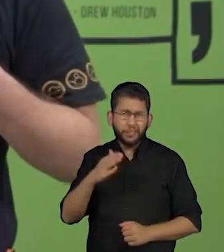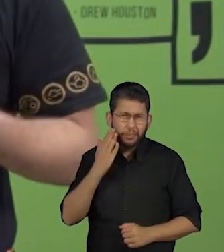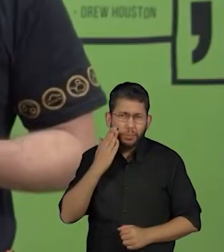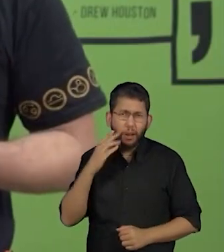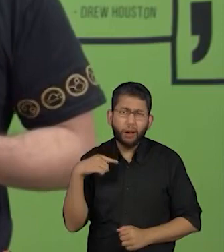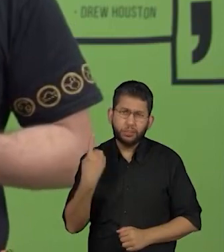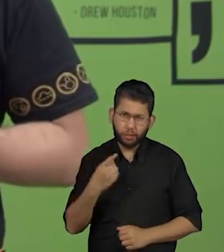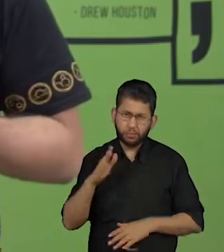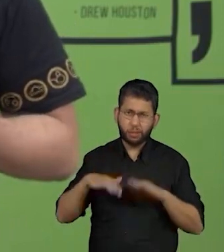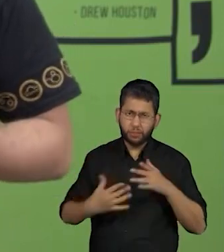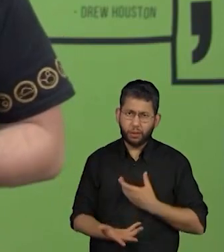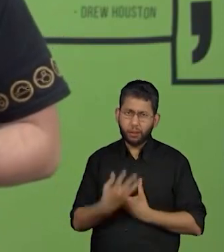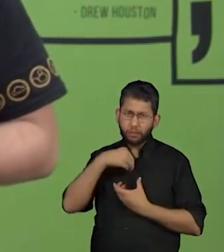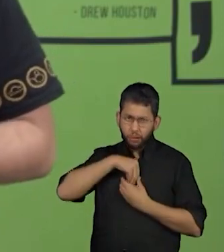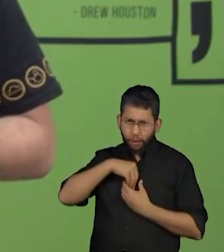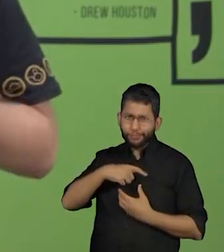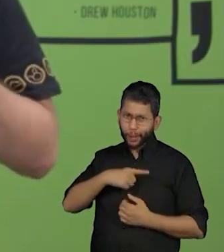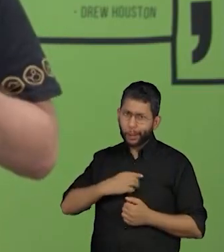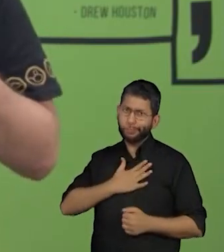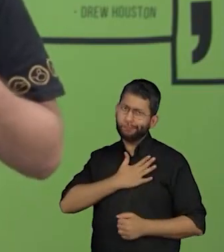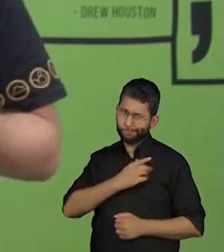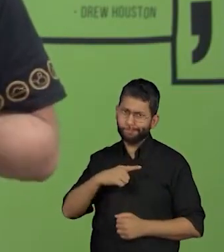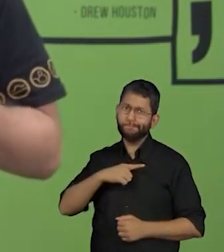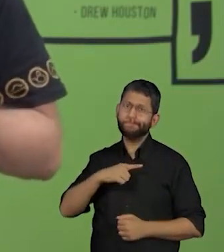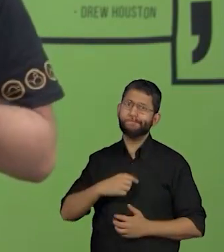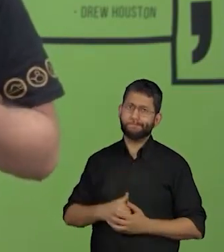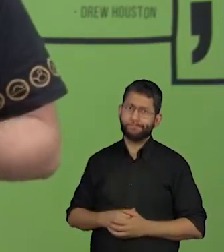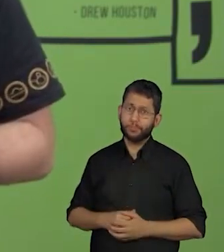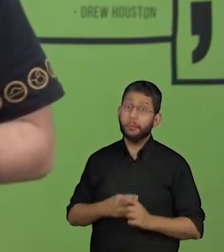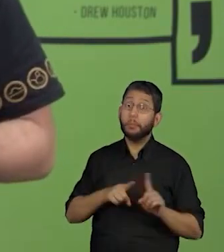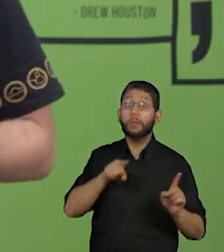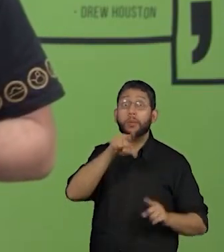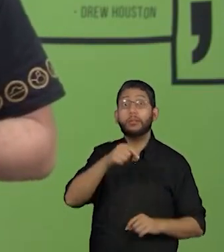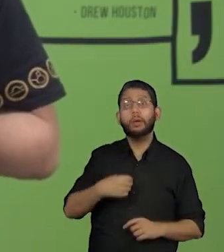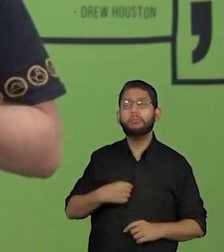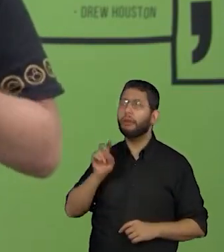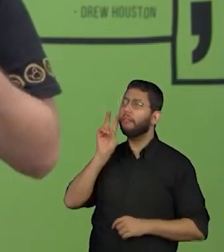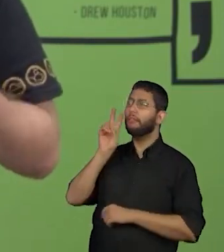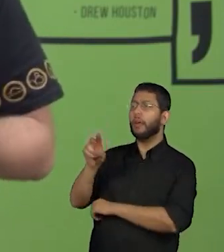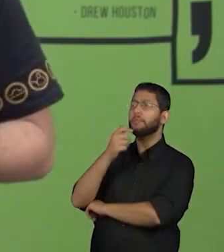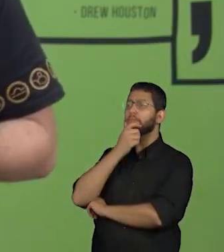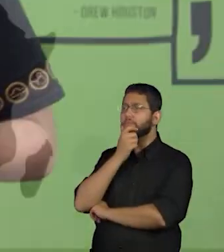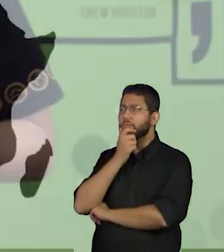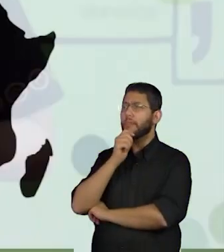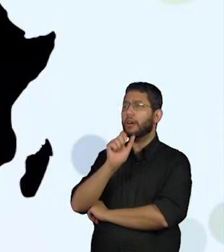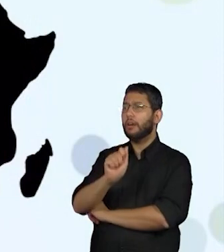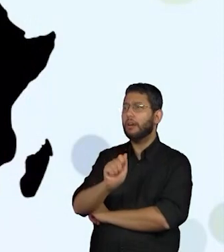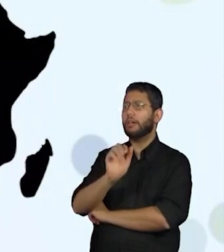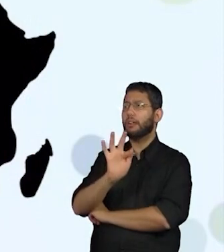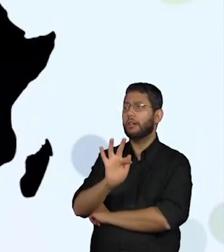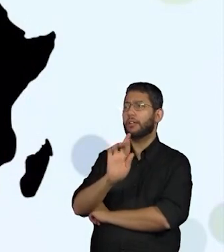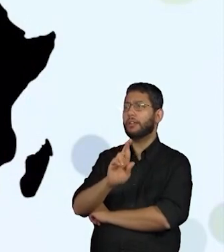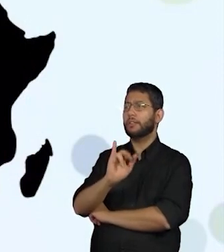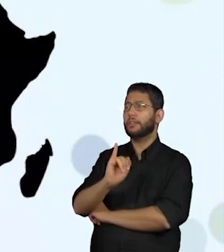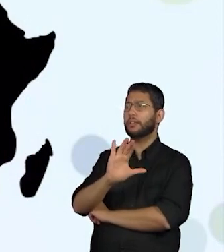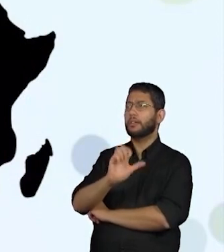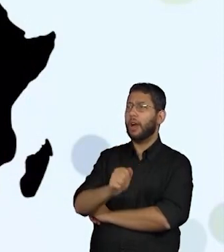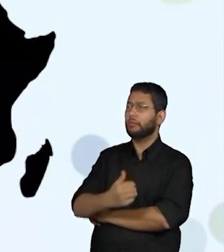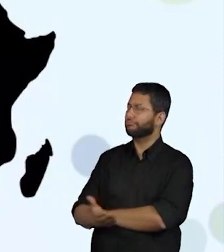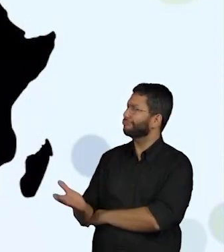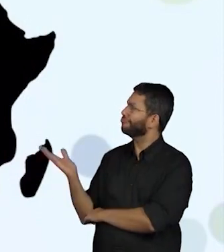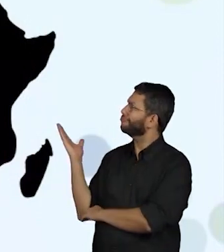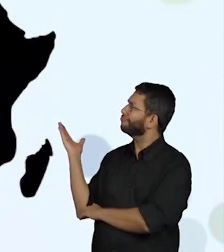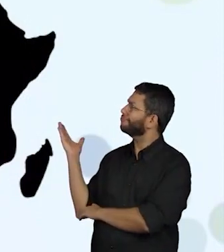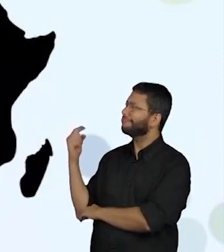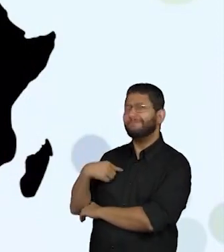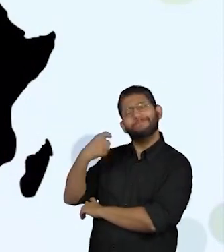você pensa o continente africano? Quando vem na tua mente, o que vem na sua mente? O que você pensa a respeito disso? Escreva aí, faça